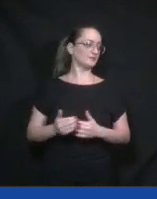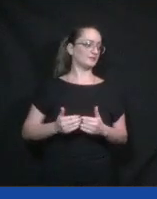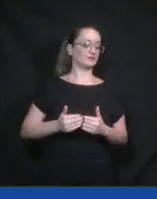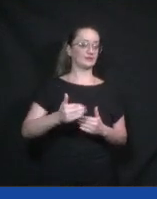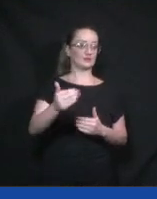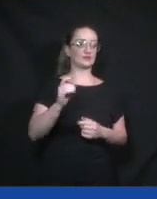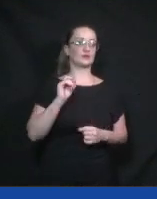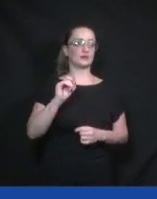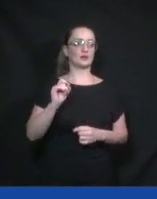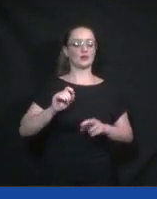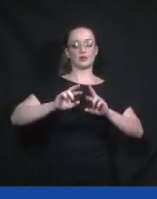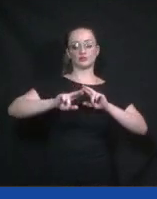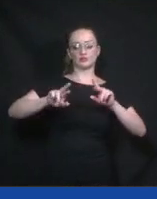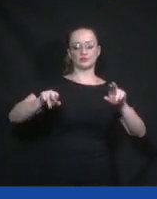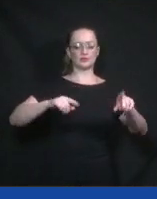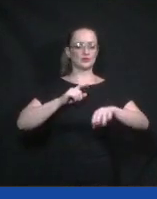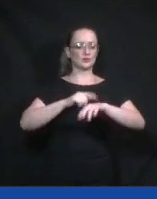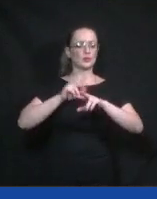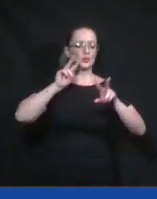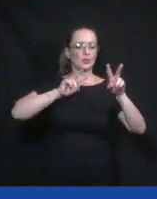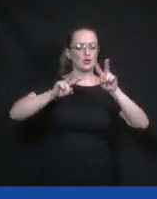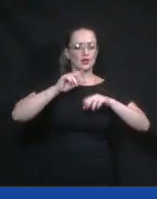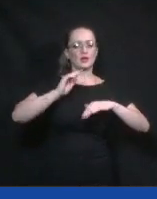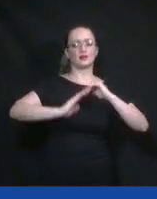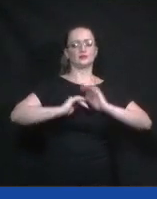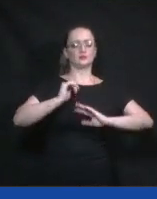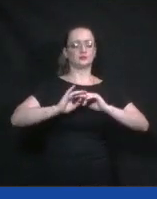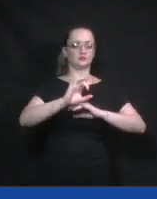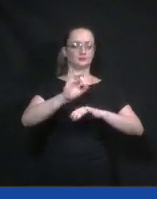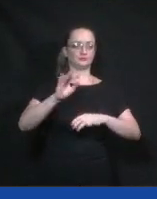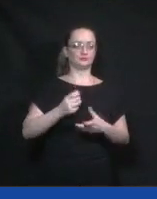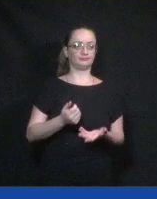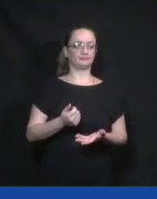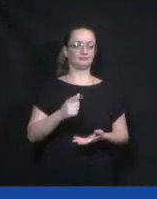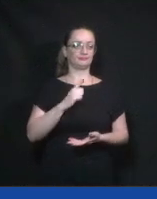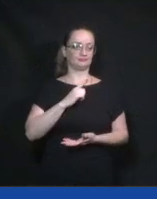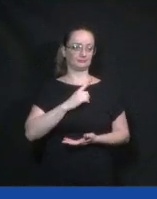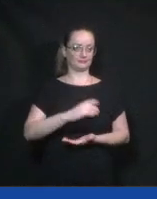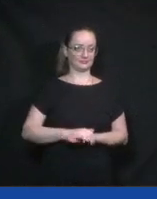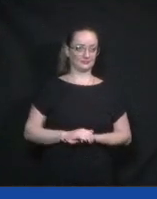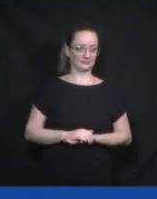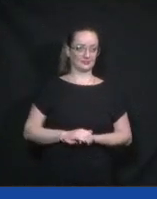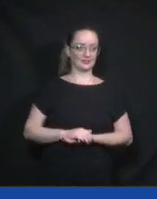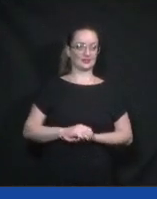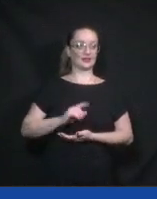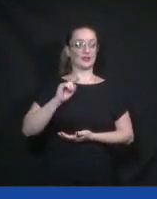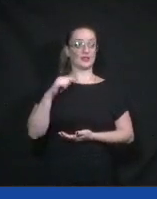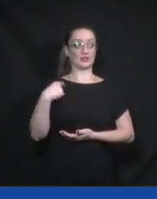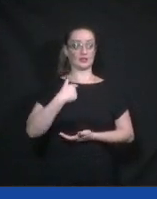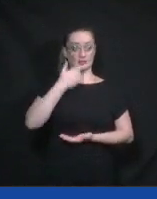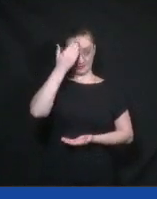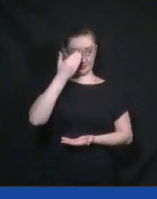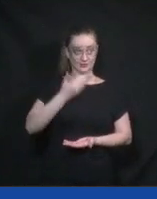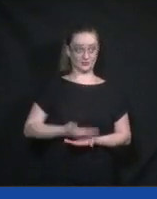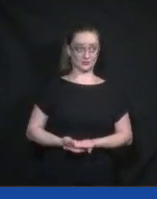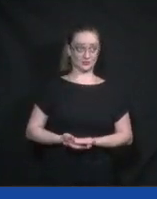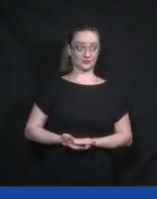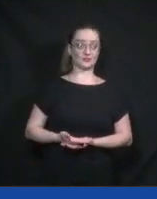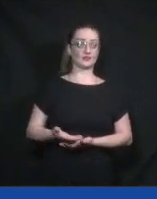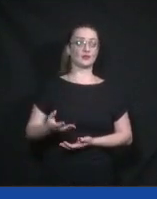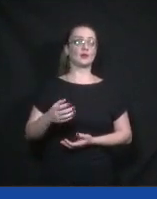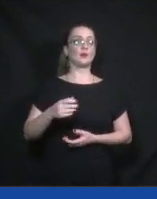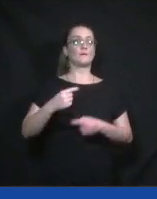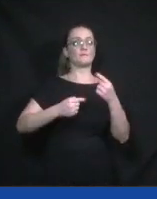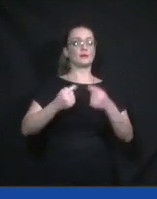partir dos diferentes olhares das diferentes atividades que cada um de nós traz no caso da raps Nós acreditamos que o a política